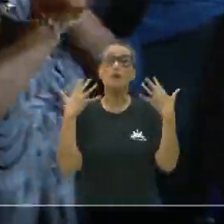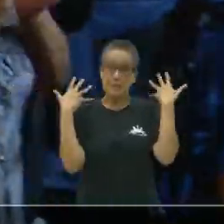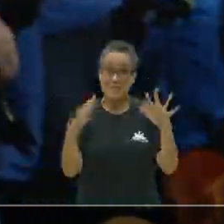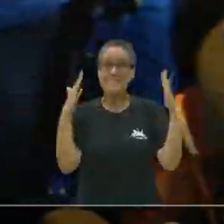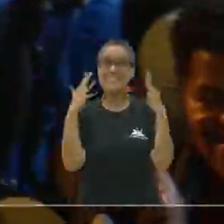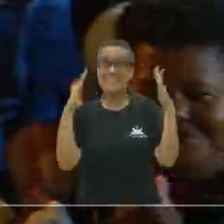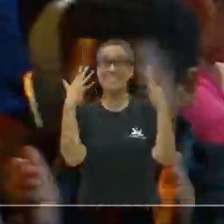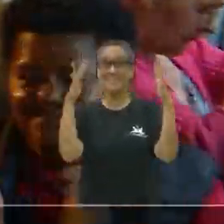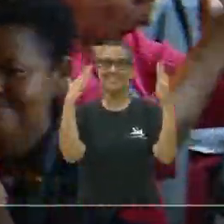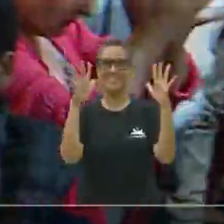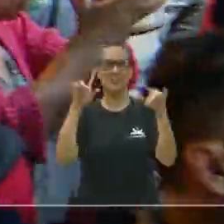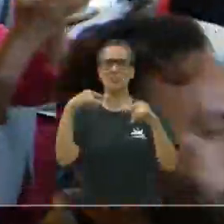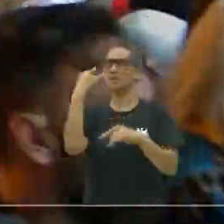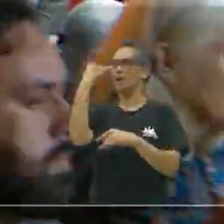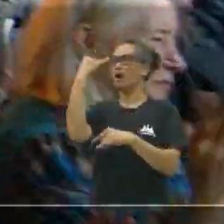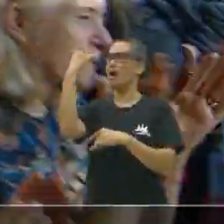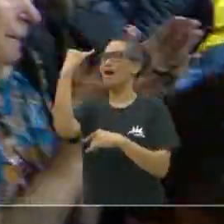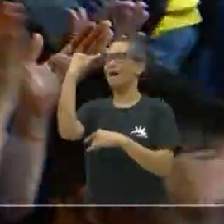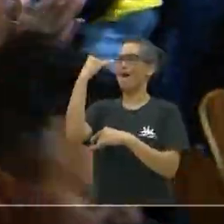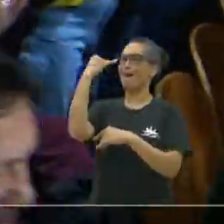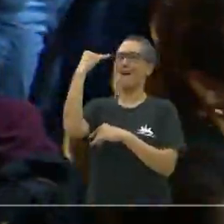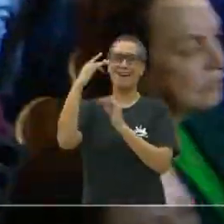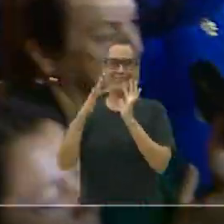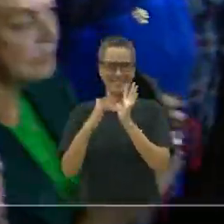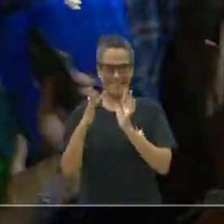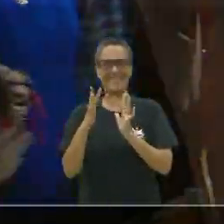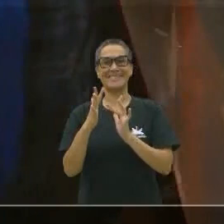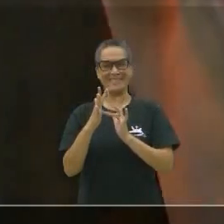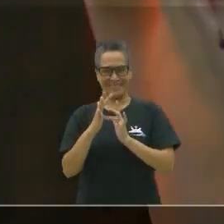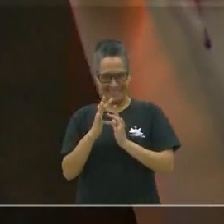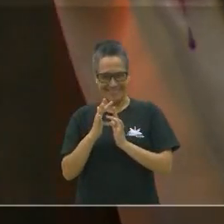fomos atraídos por Jesus.